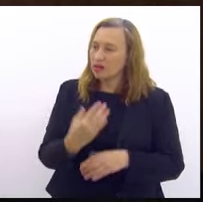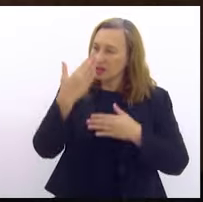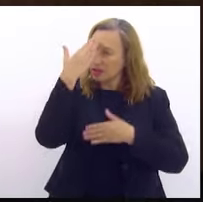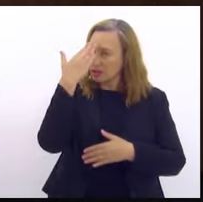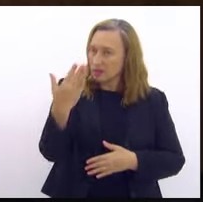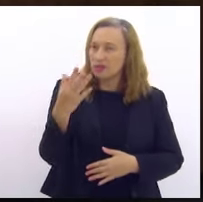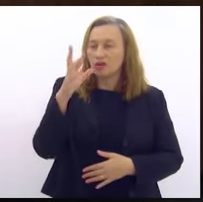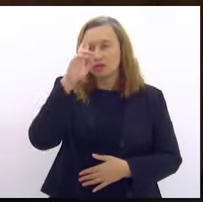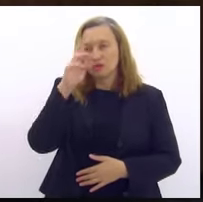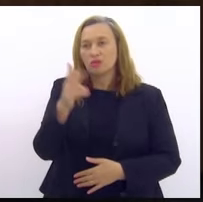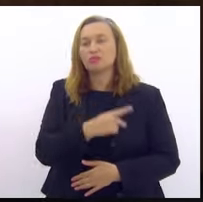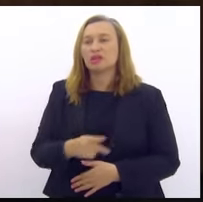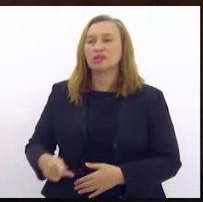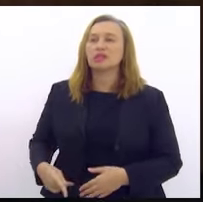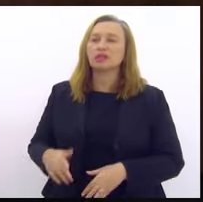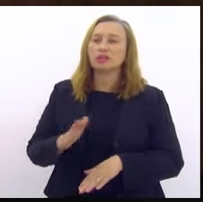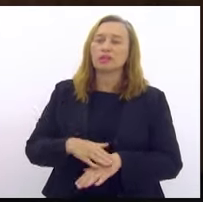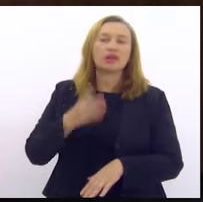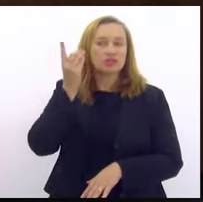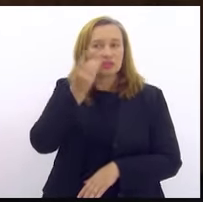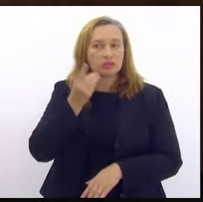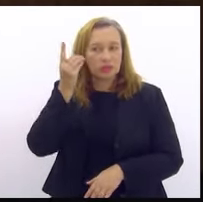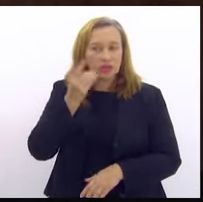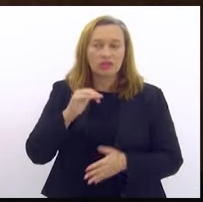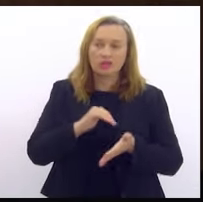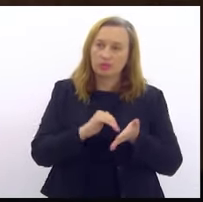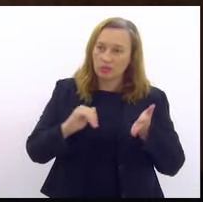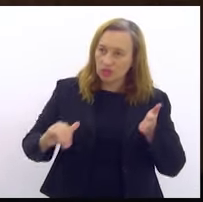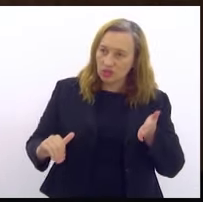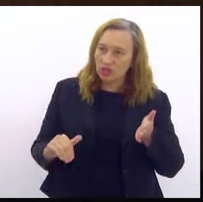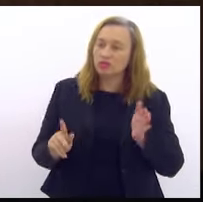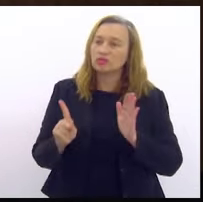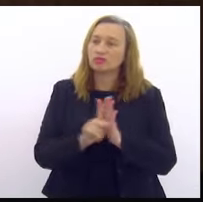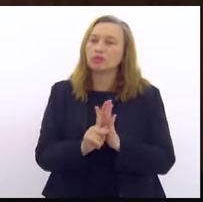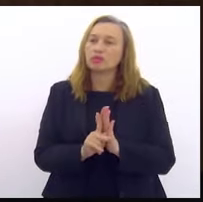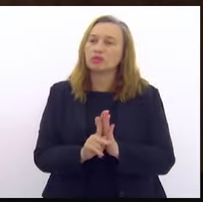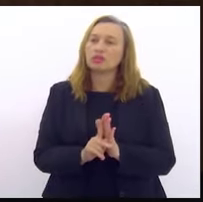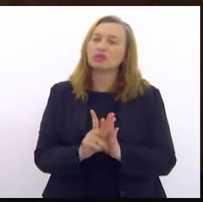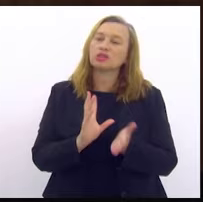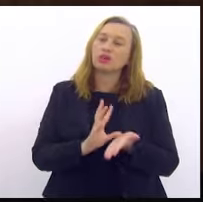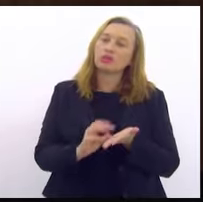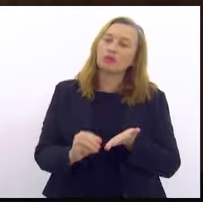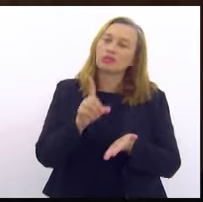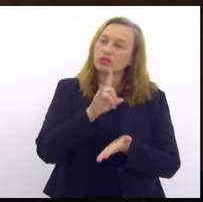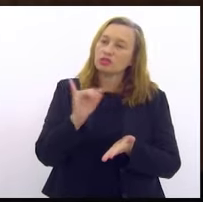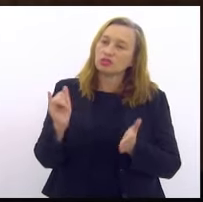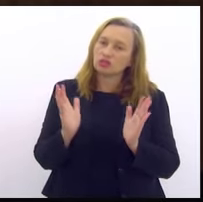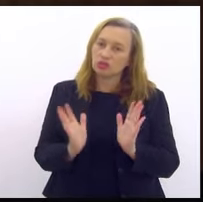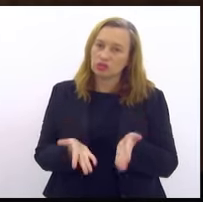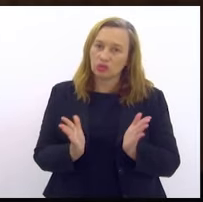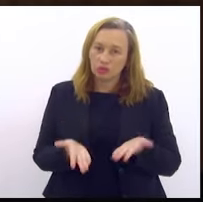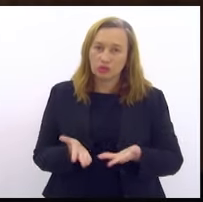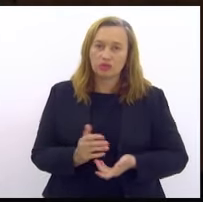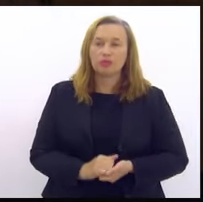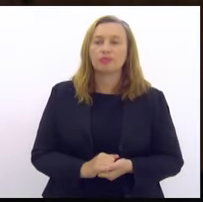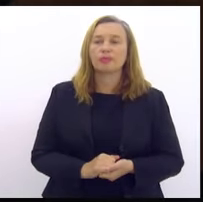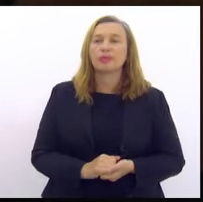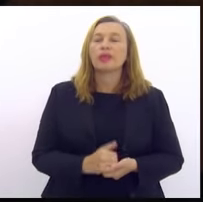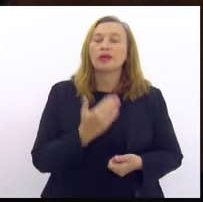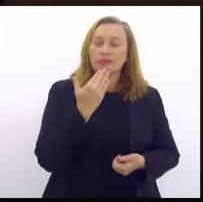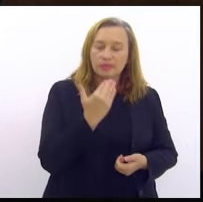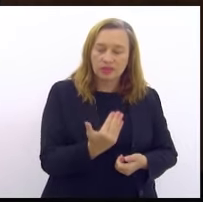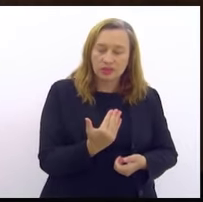Vossa Excelência e demais deputados pela retirada do projeto da pauta do dia de hoje e